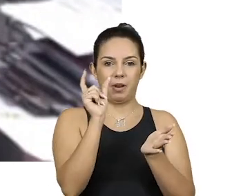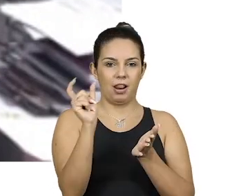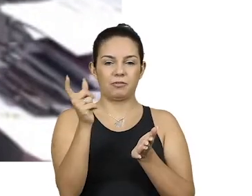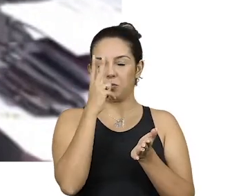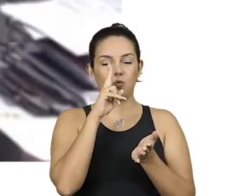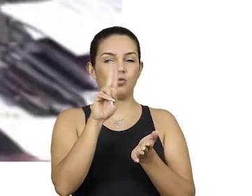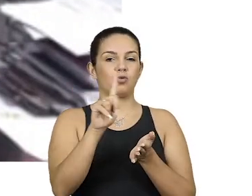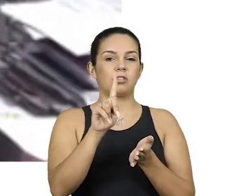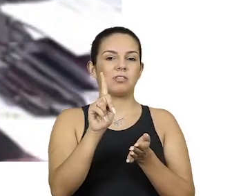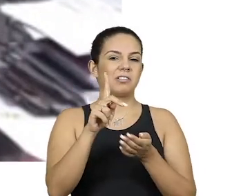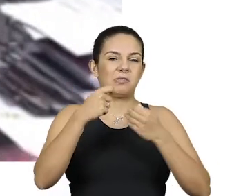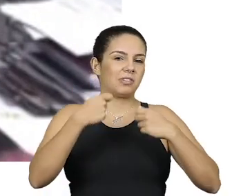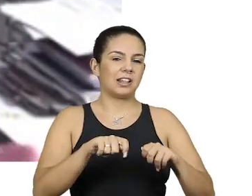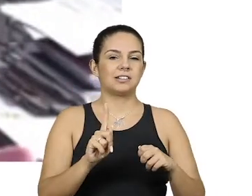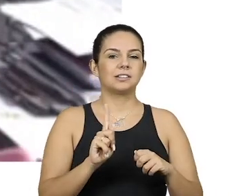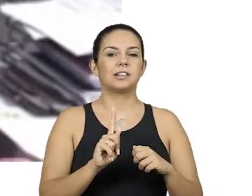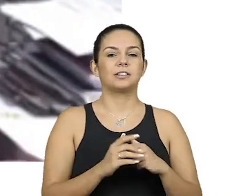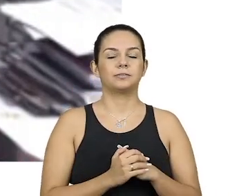desnecessário.